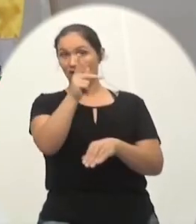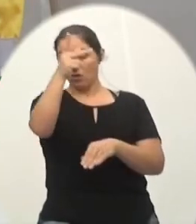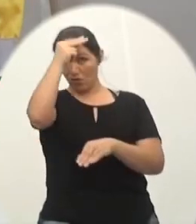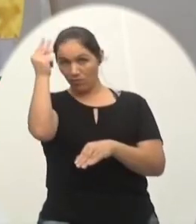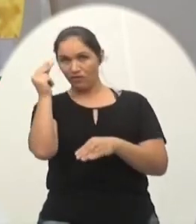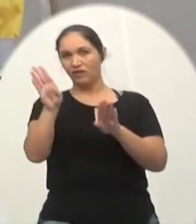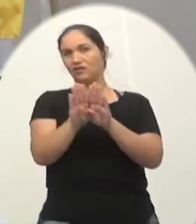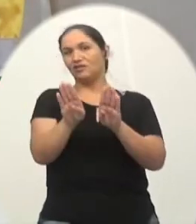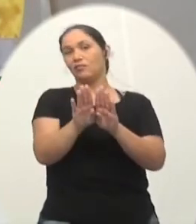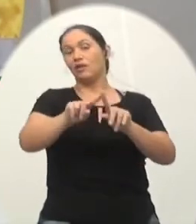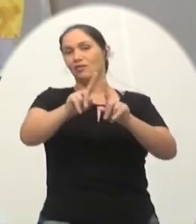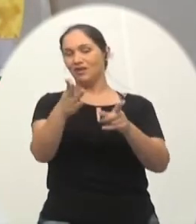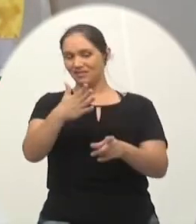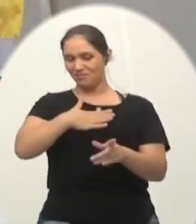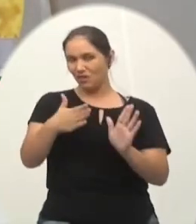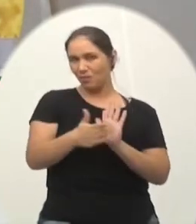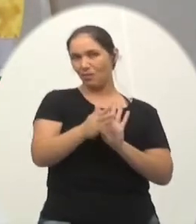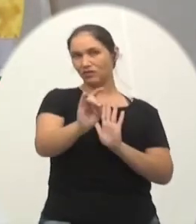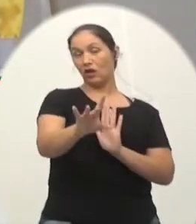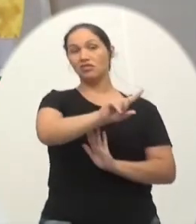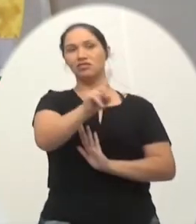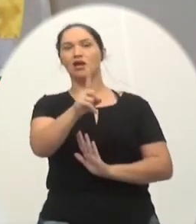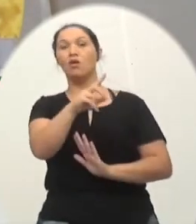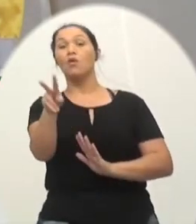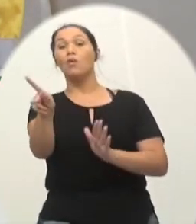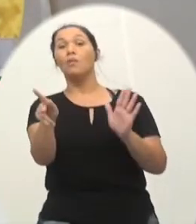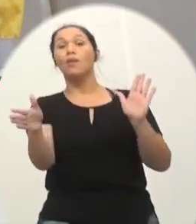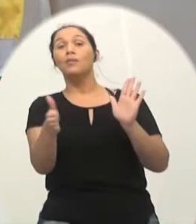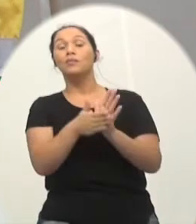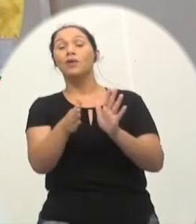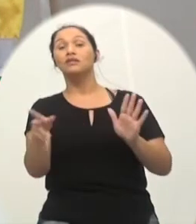uma proposta somente do vereador, mas sim seria de todos